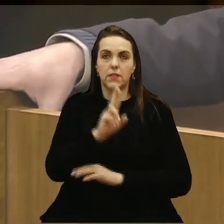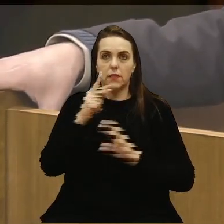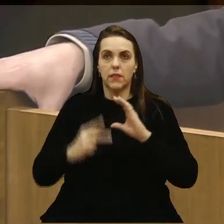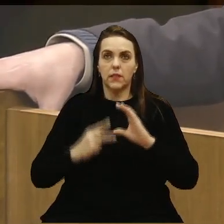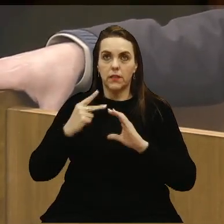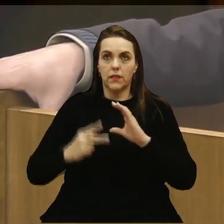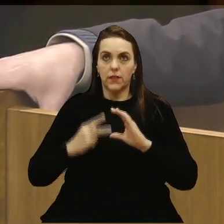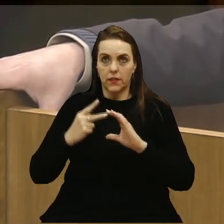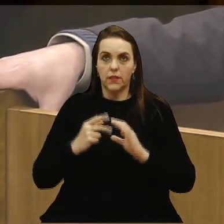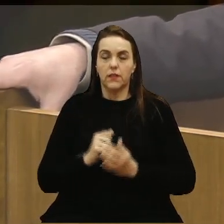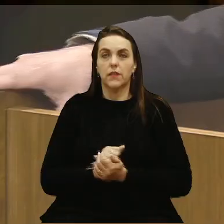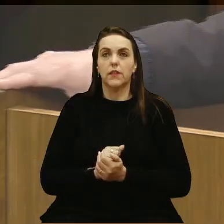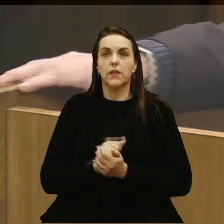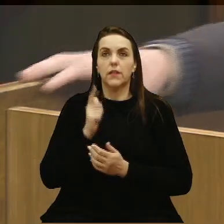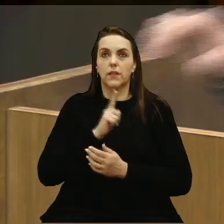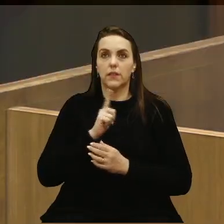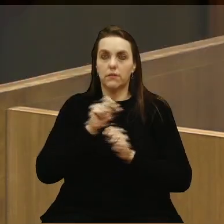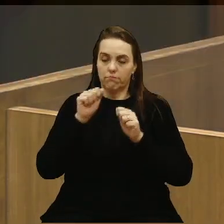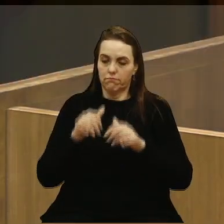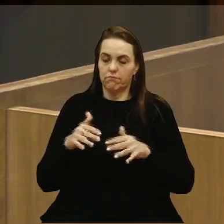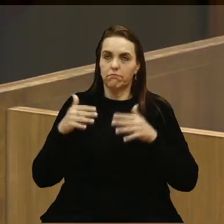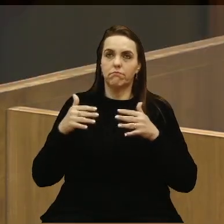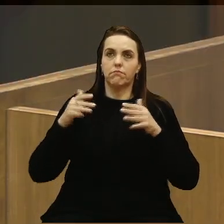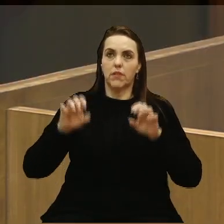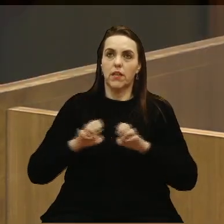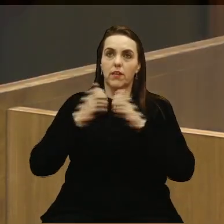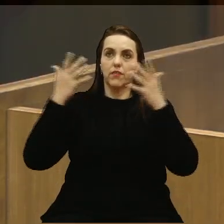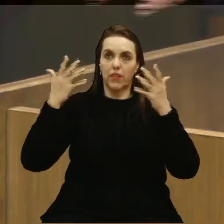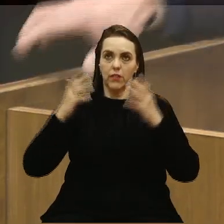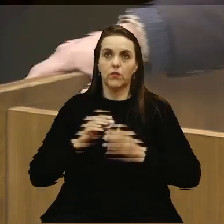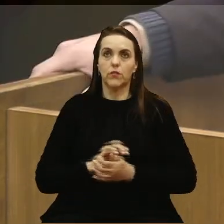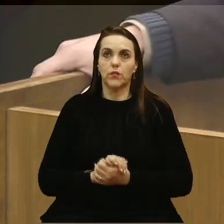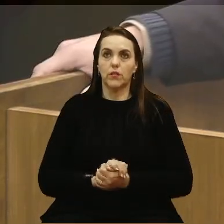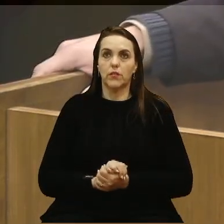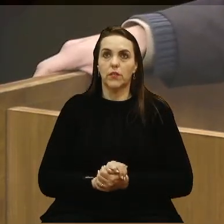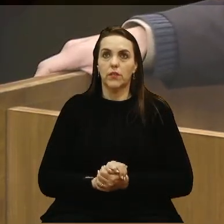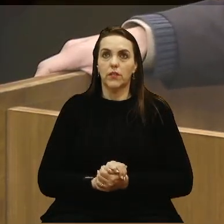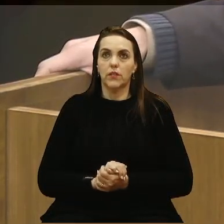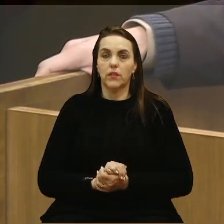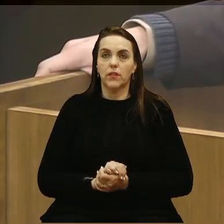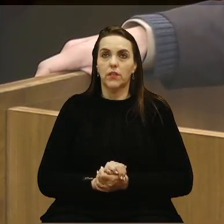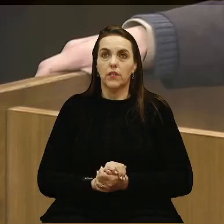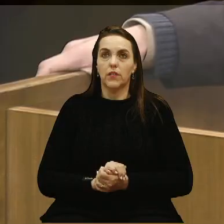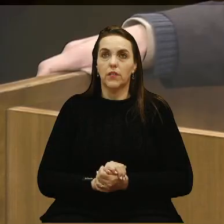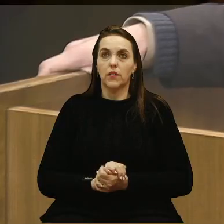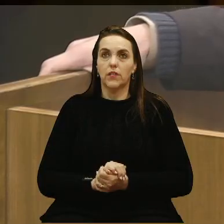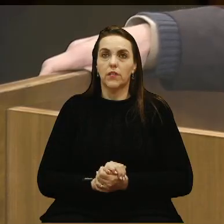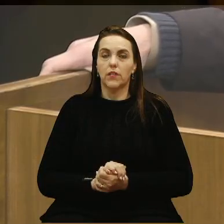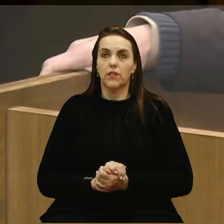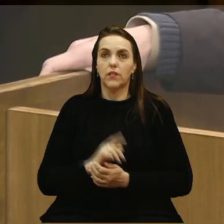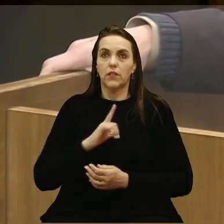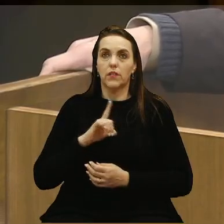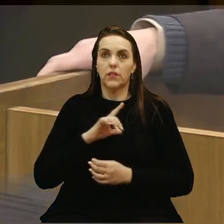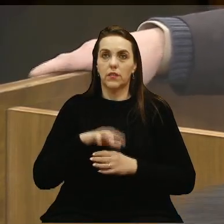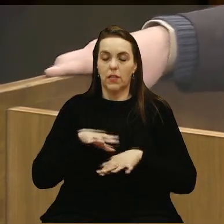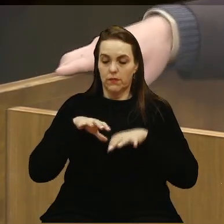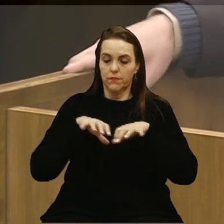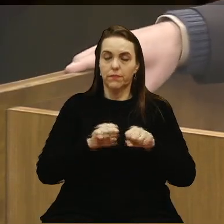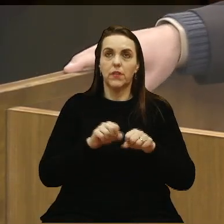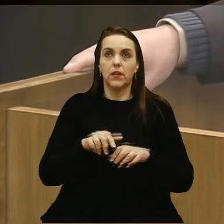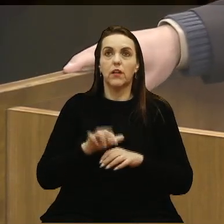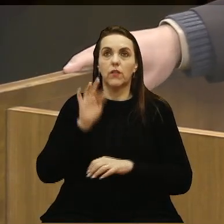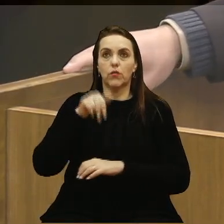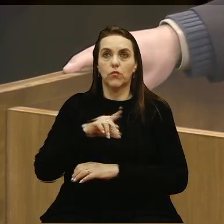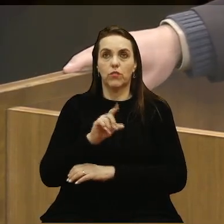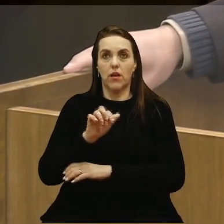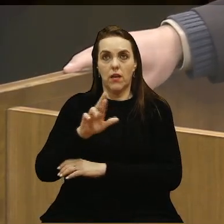Vereadores na solenidade da entrega da certidão de regularização fundiária da parte